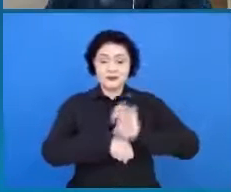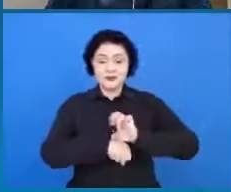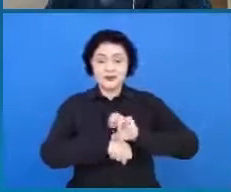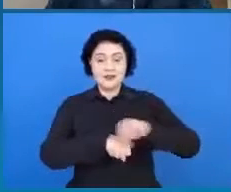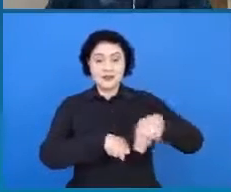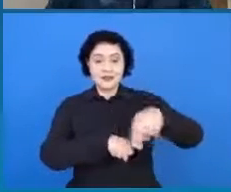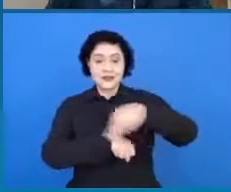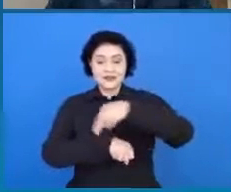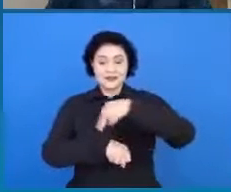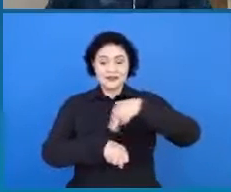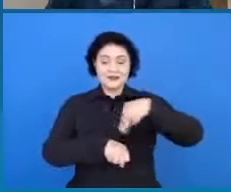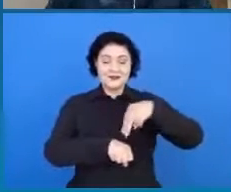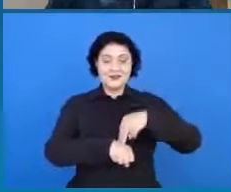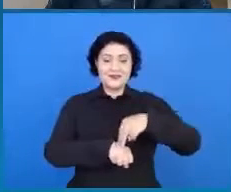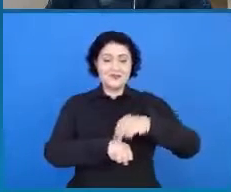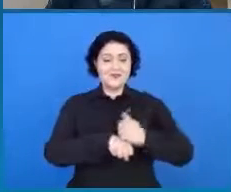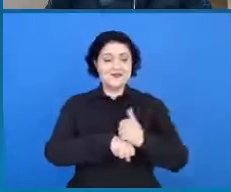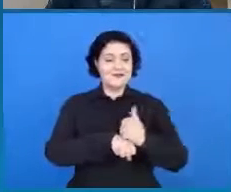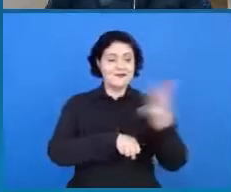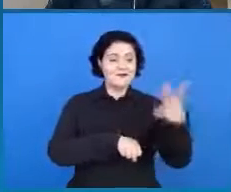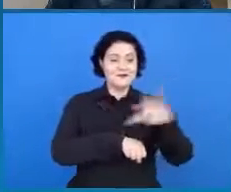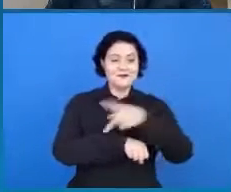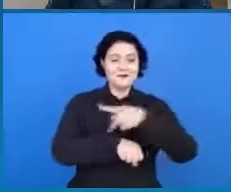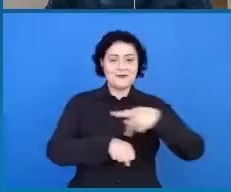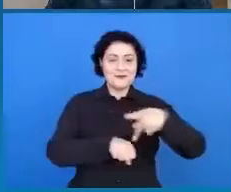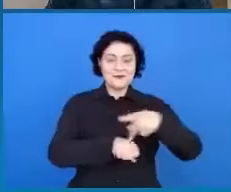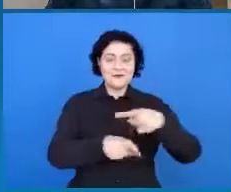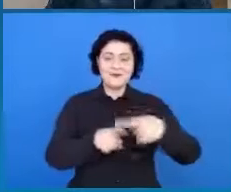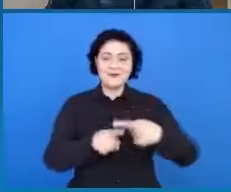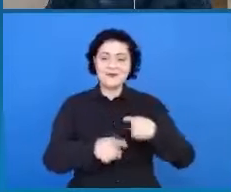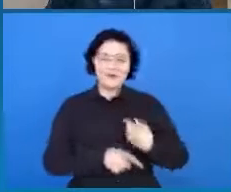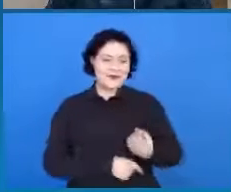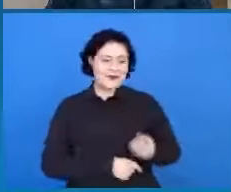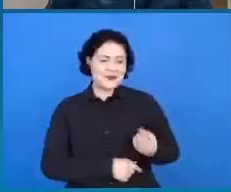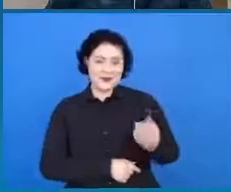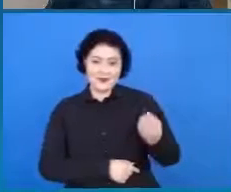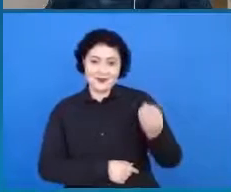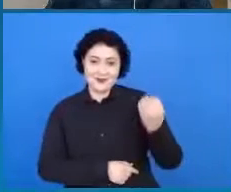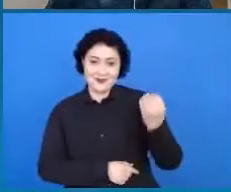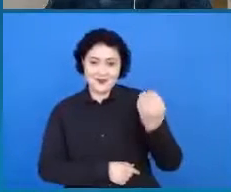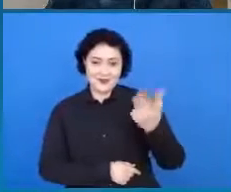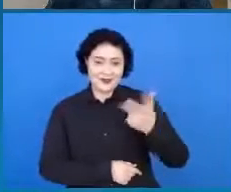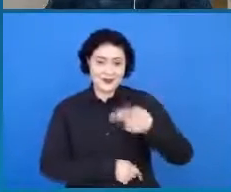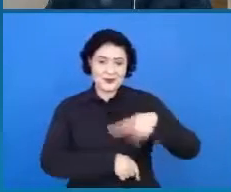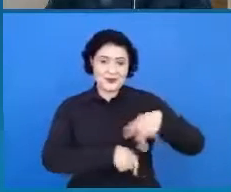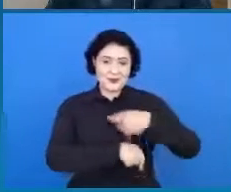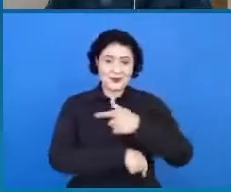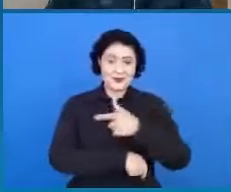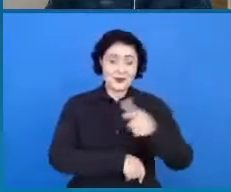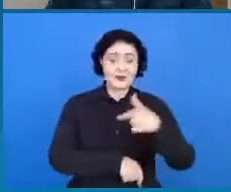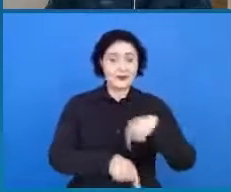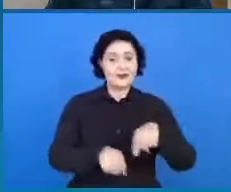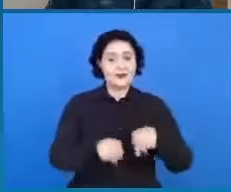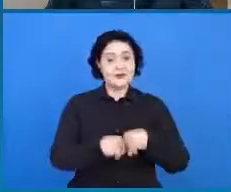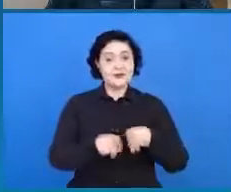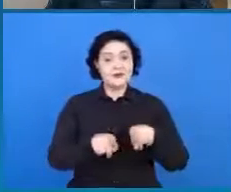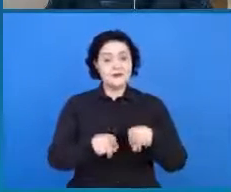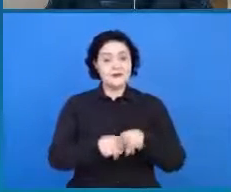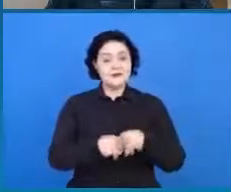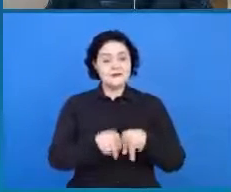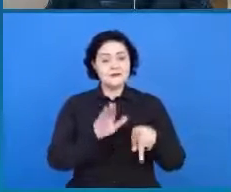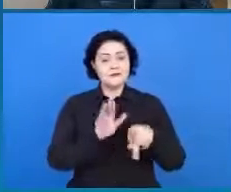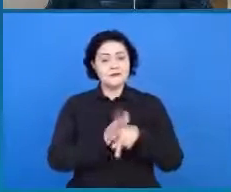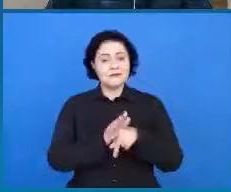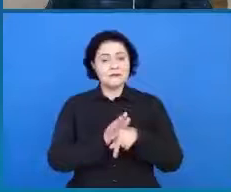e internacional Porque sempre quando eu tô viajando para fora do país eu ainda lá gravo os momentos os